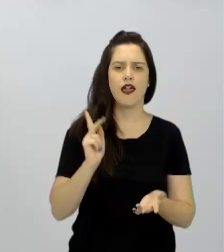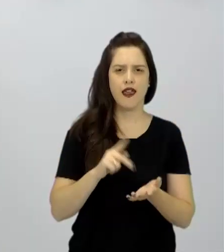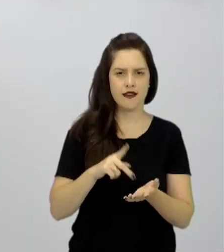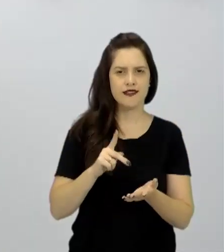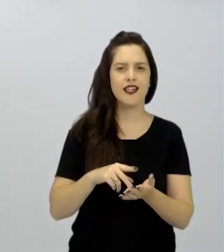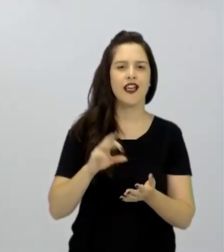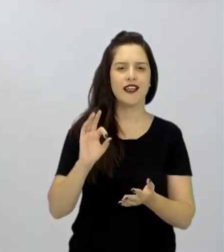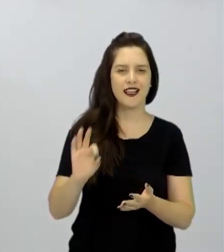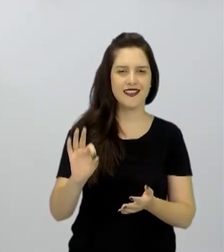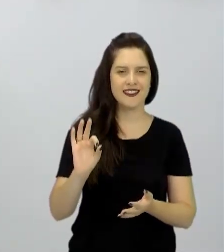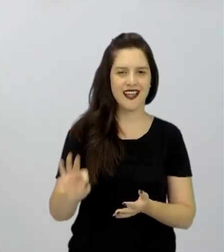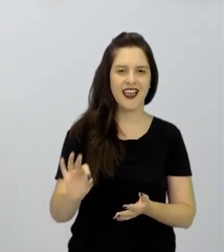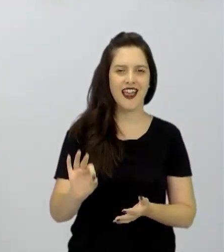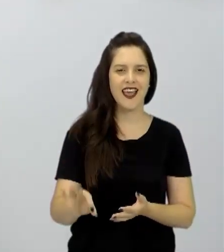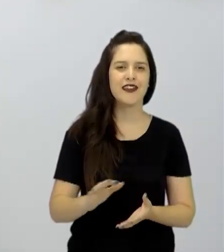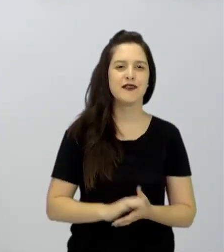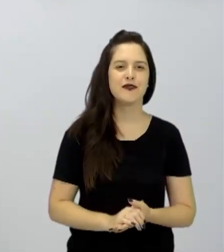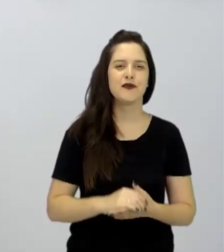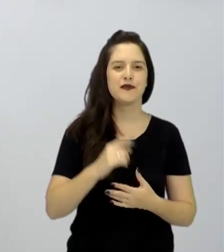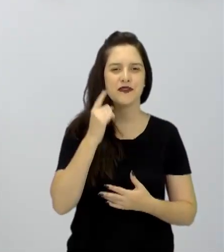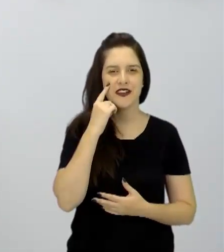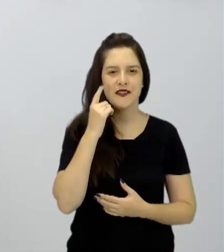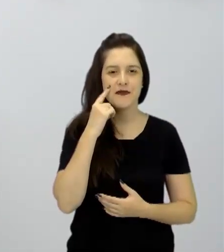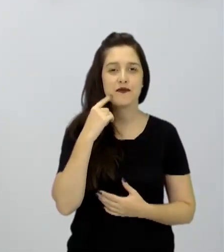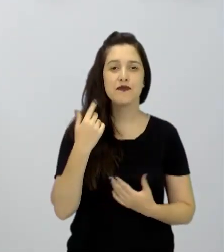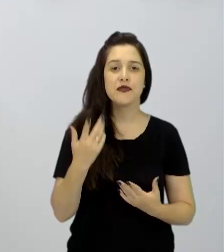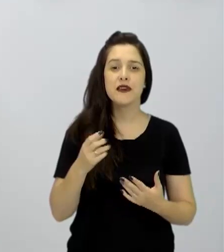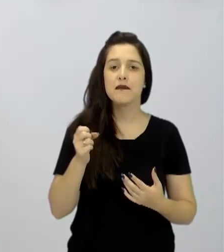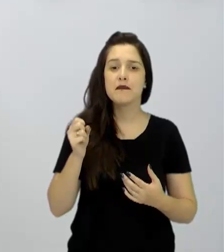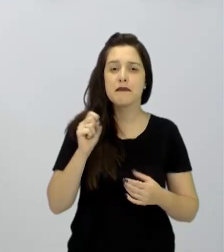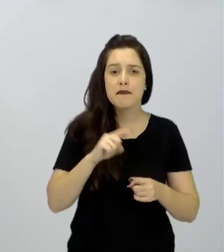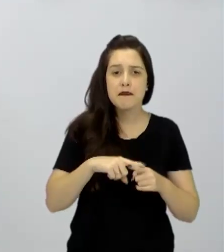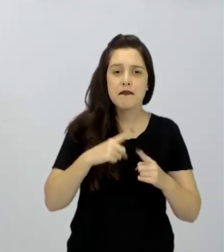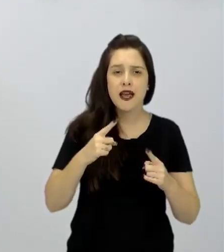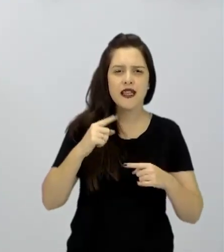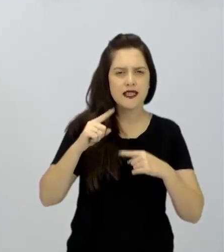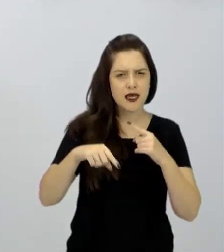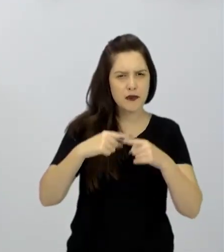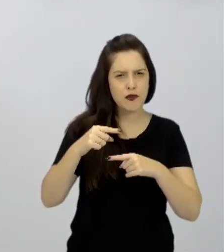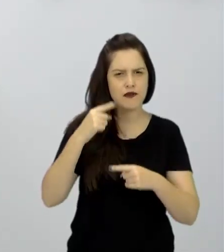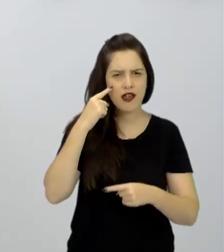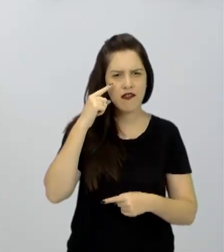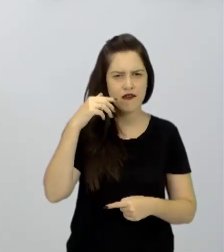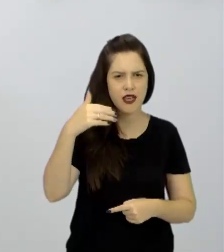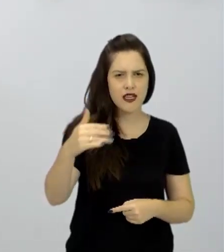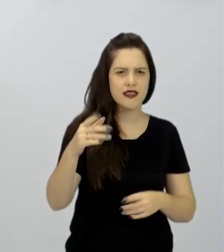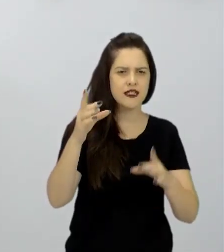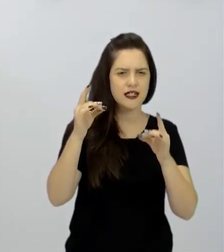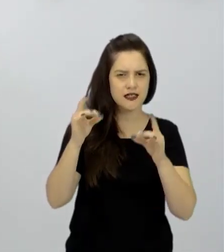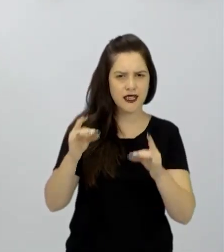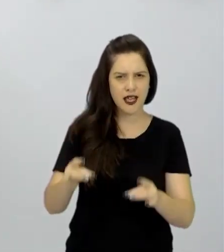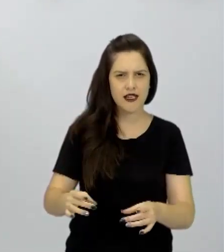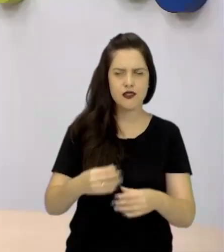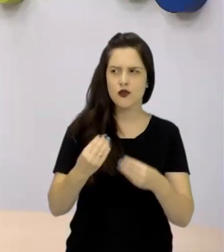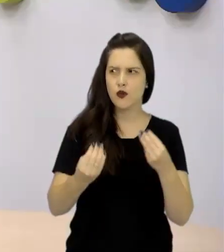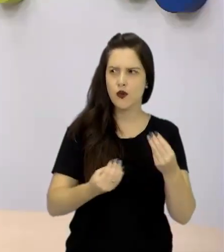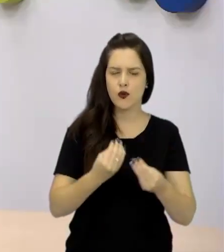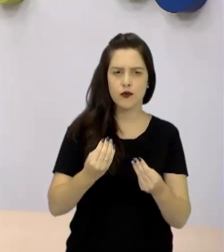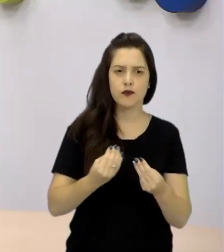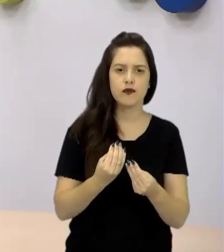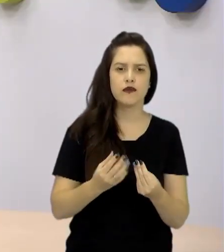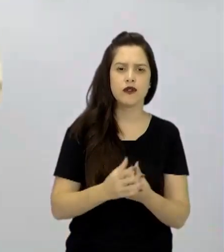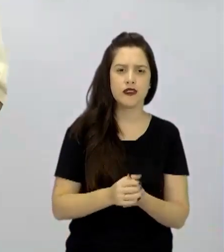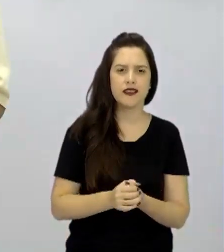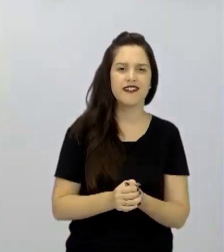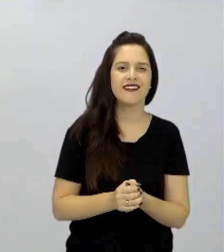correto também, tá? Mas assim, isso daí a gente vai ver mais. Você está dando spoiler dos próximos conteúdos,